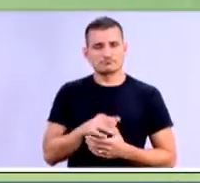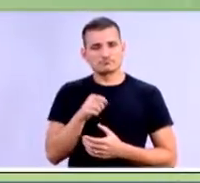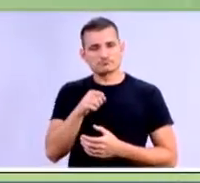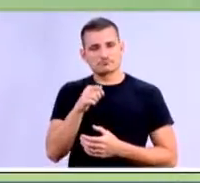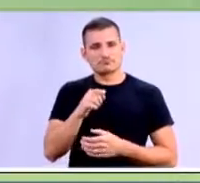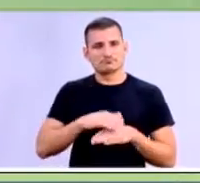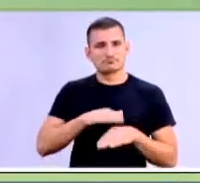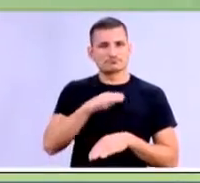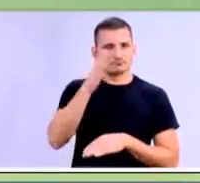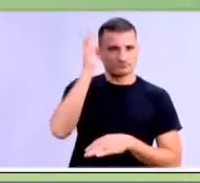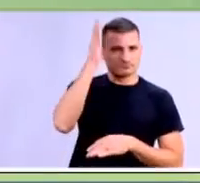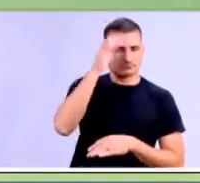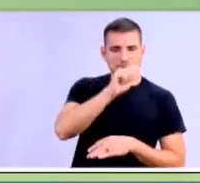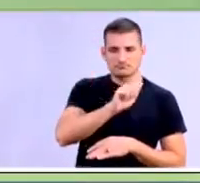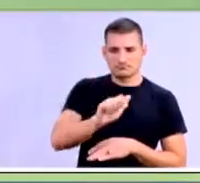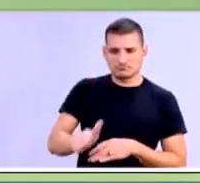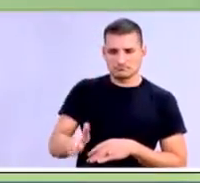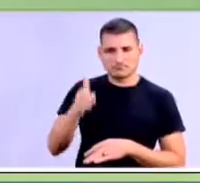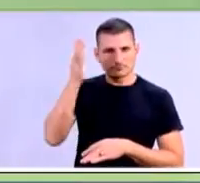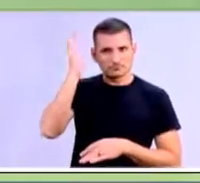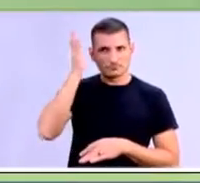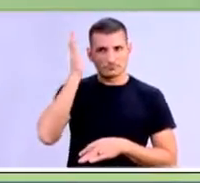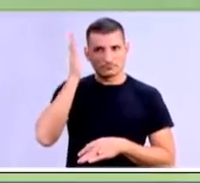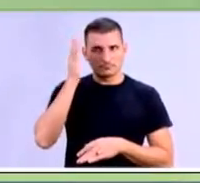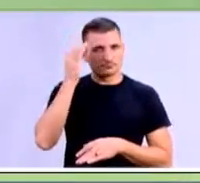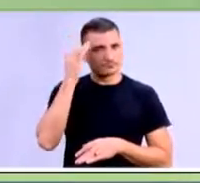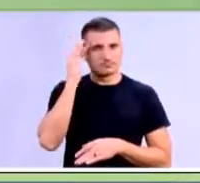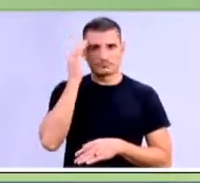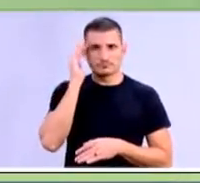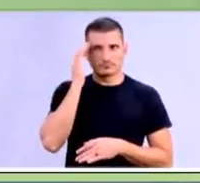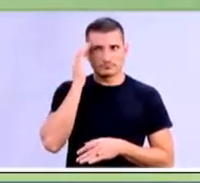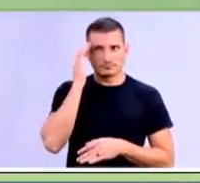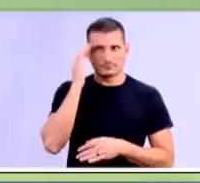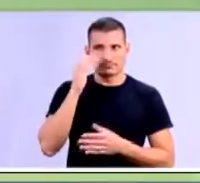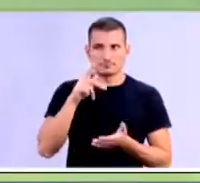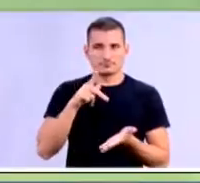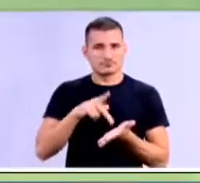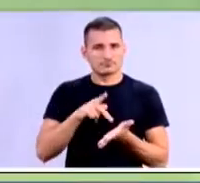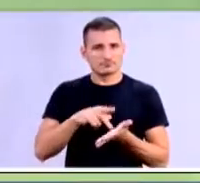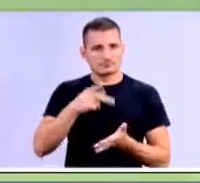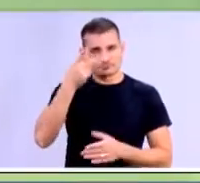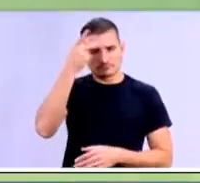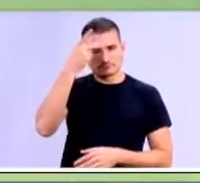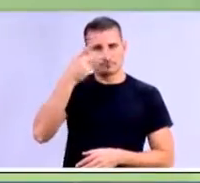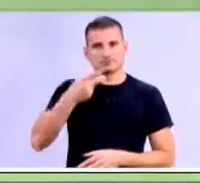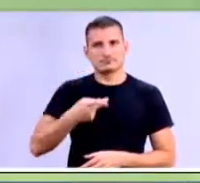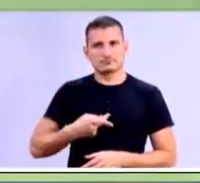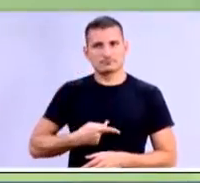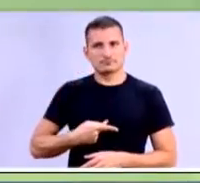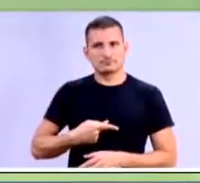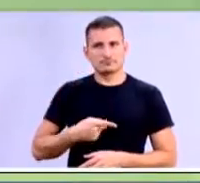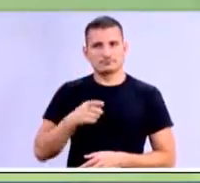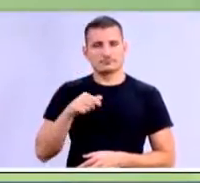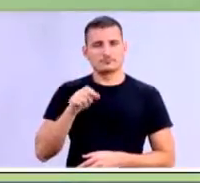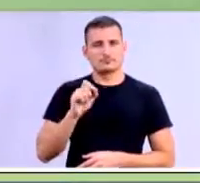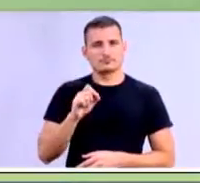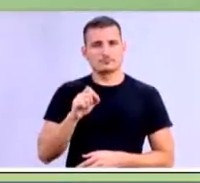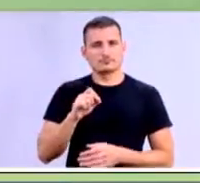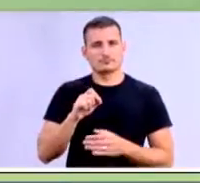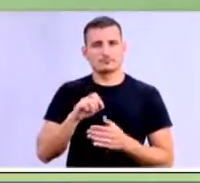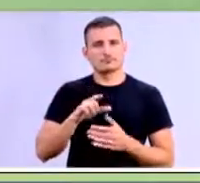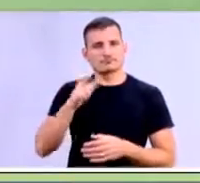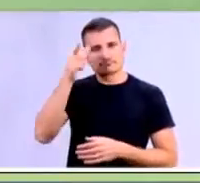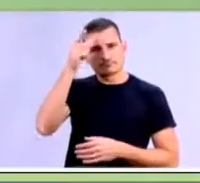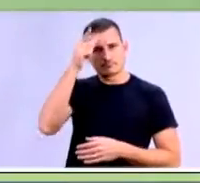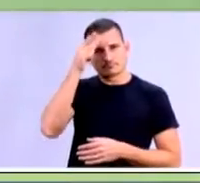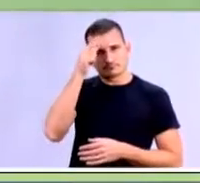mais burro que o pobre burro e não compreender que o verdadeiro egoísmo era aliviá-lo da carga em